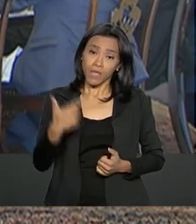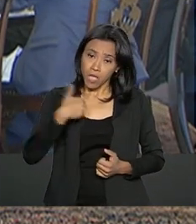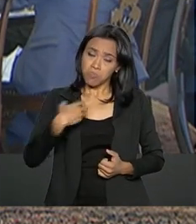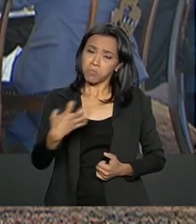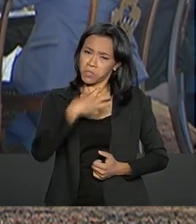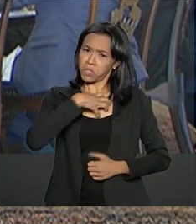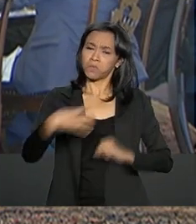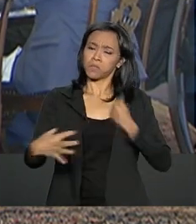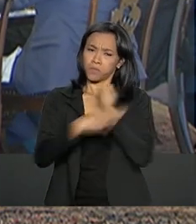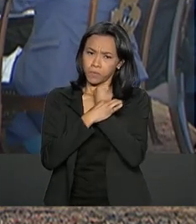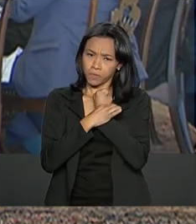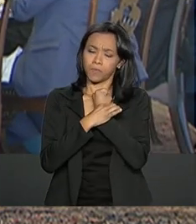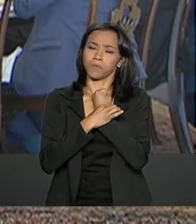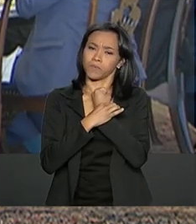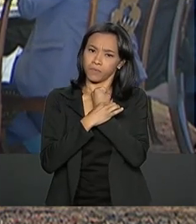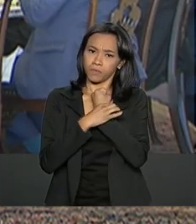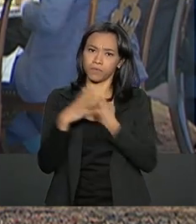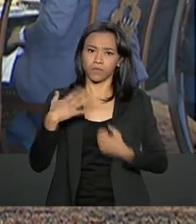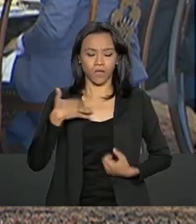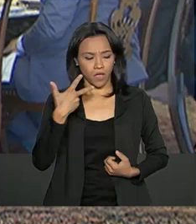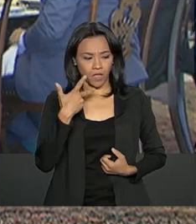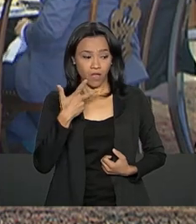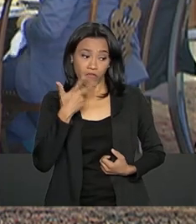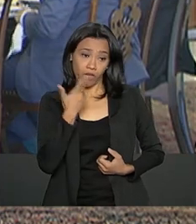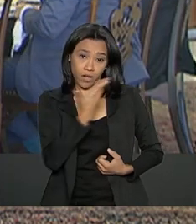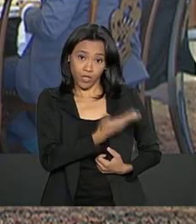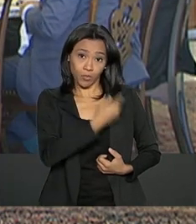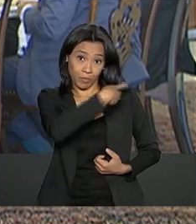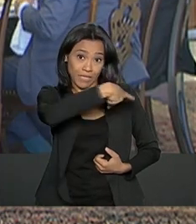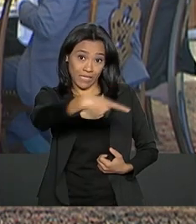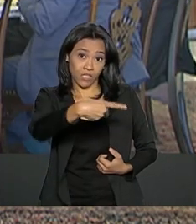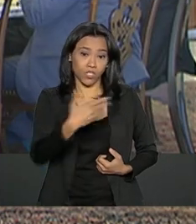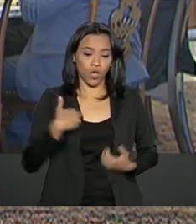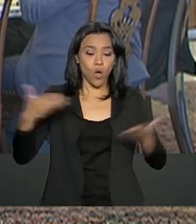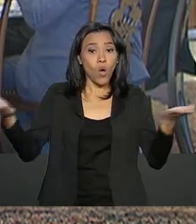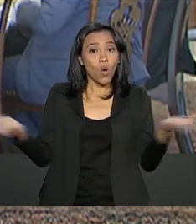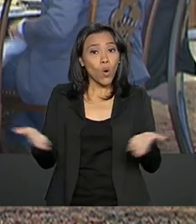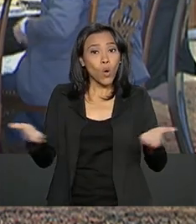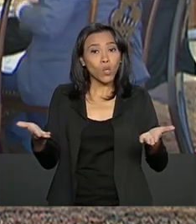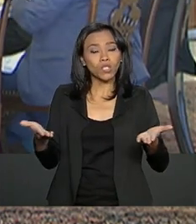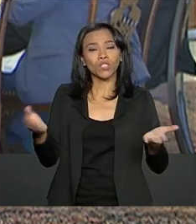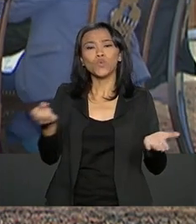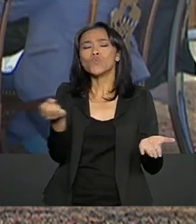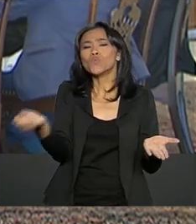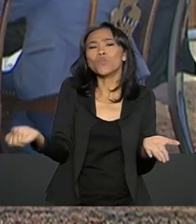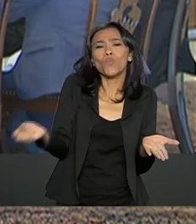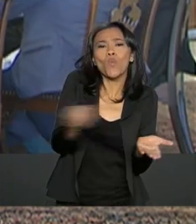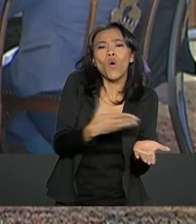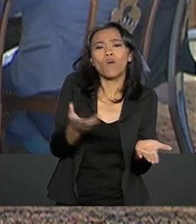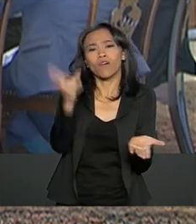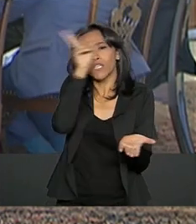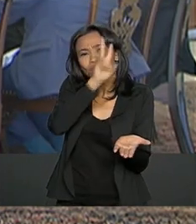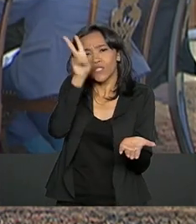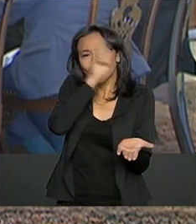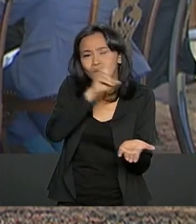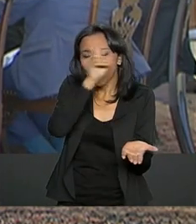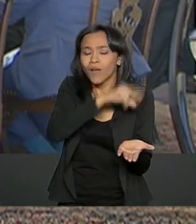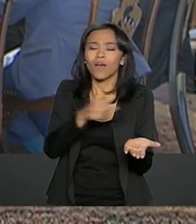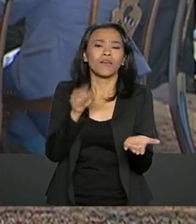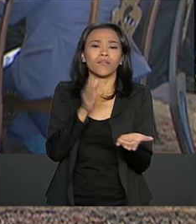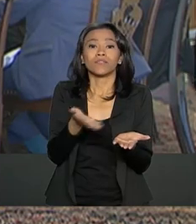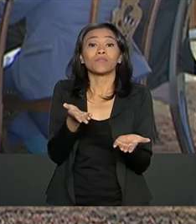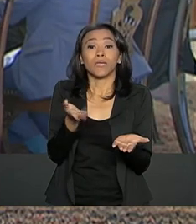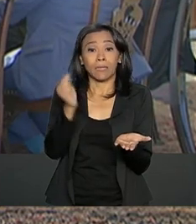seguro, senhor presidente, de que começamos a escrever hoje um novo capítulo na história das relações entre Brasil e